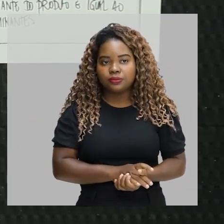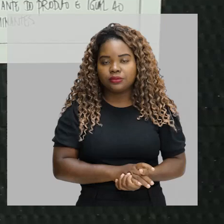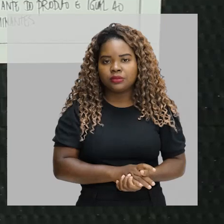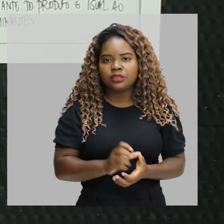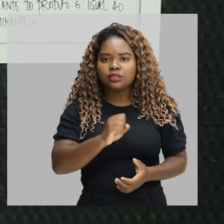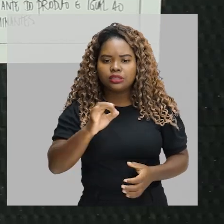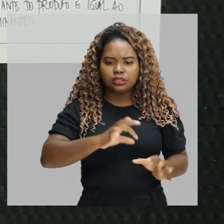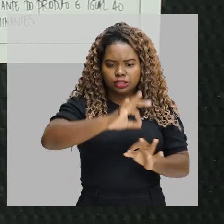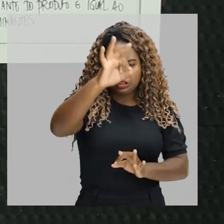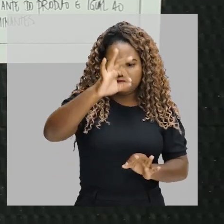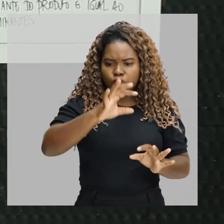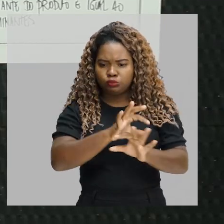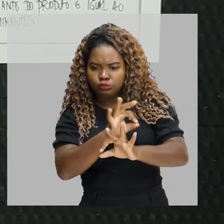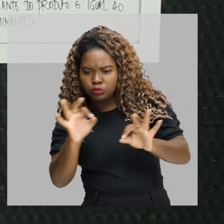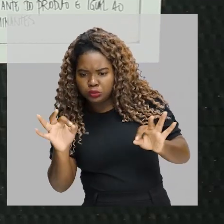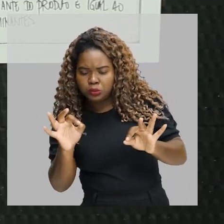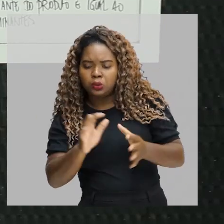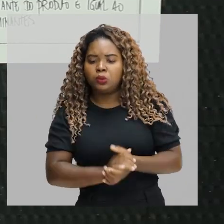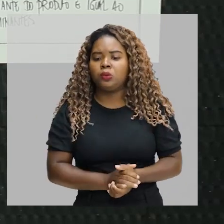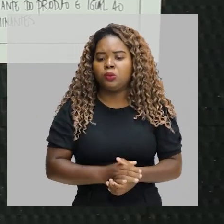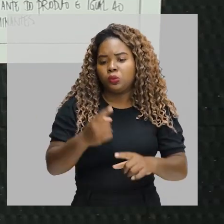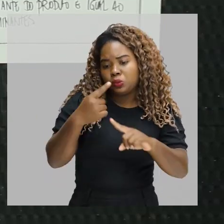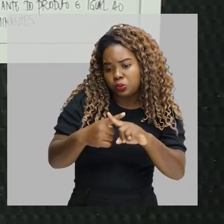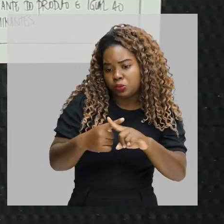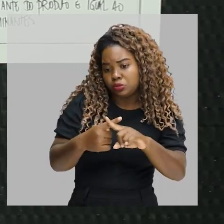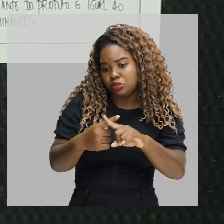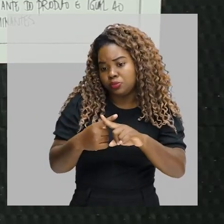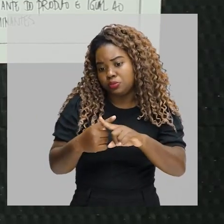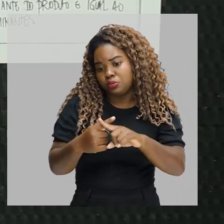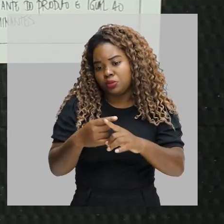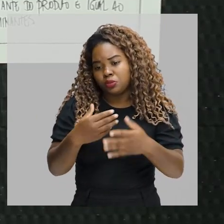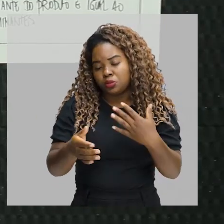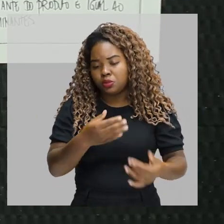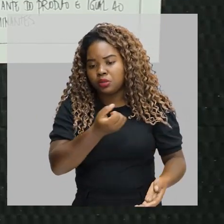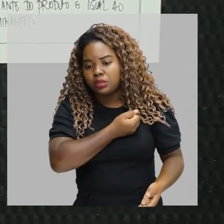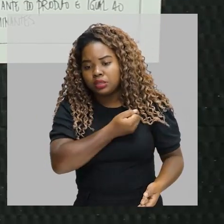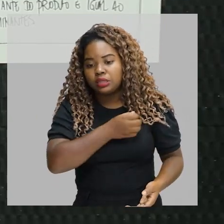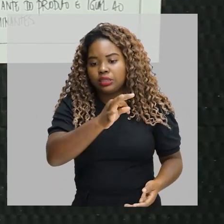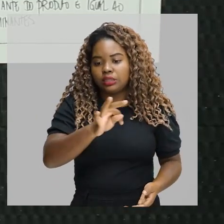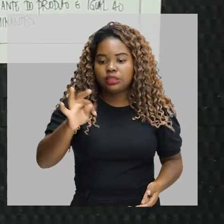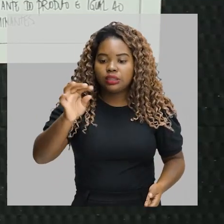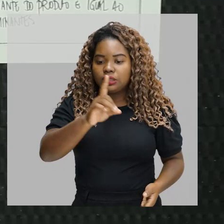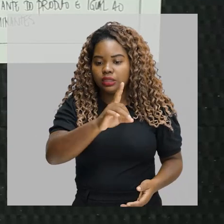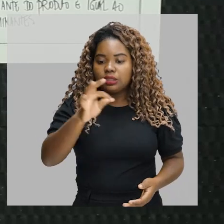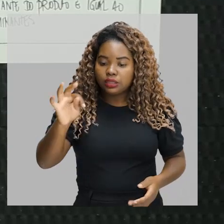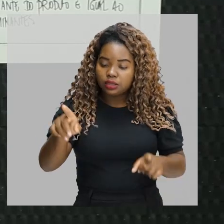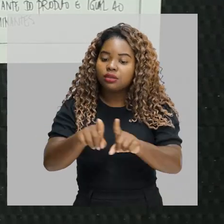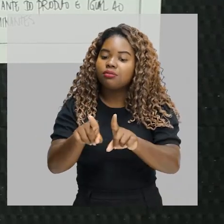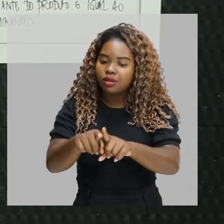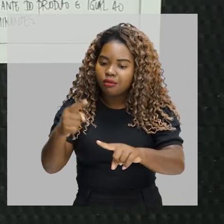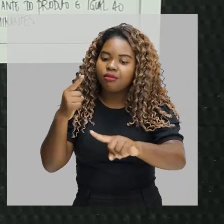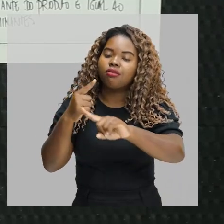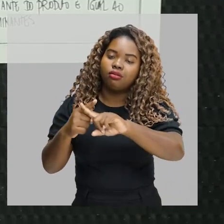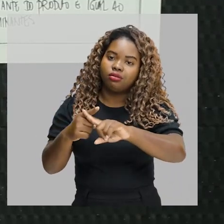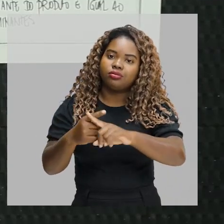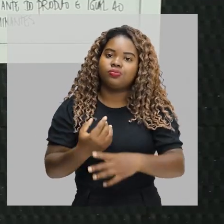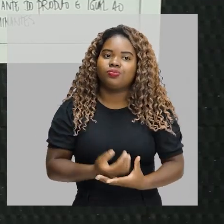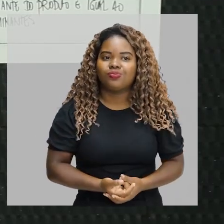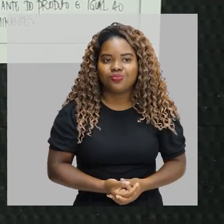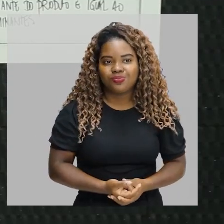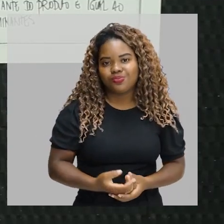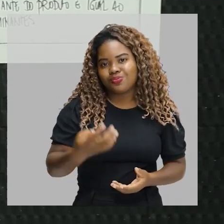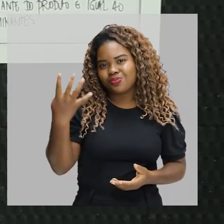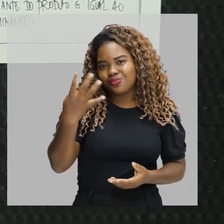coluna de uma matriz por um valor, o determinante dessa matriz vai ser multiplicado por esse valor.